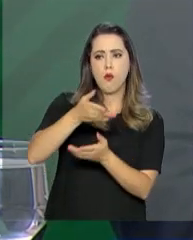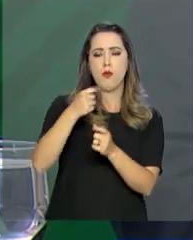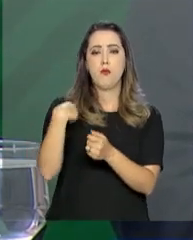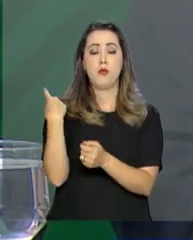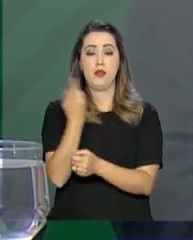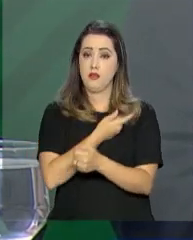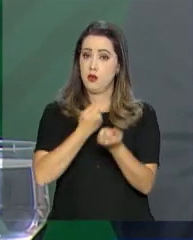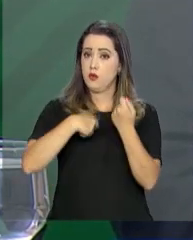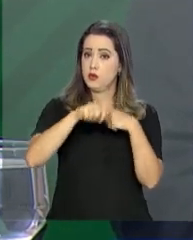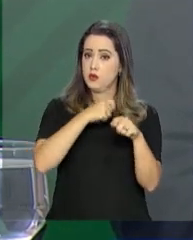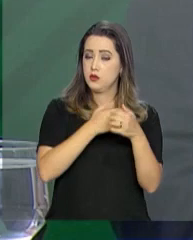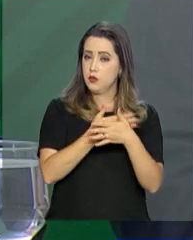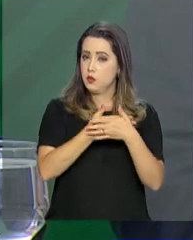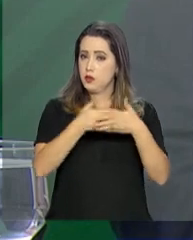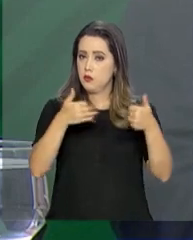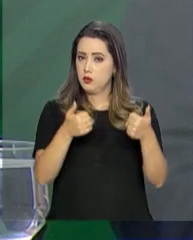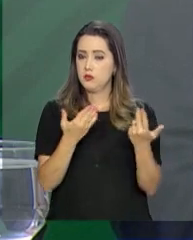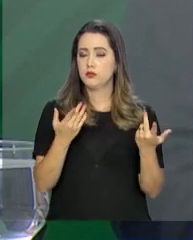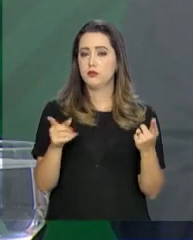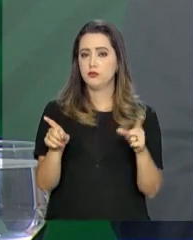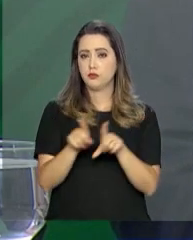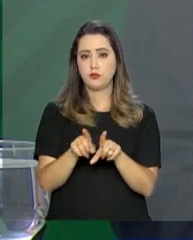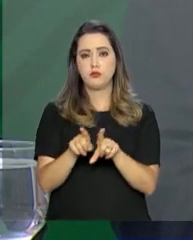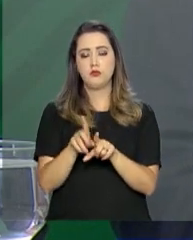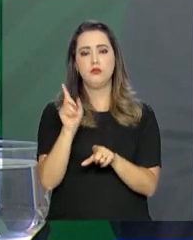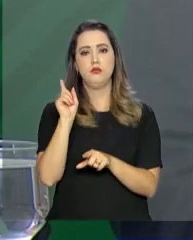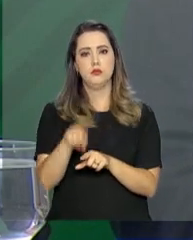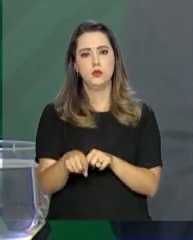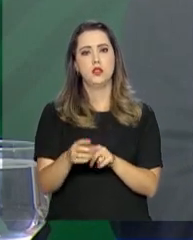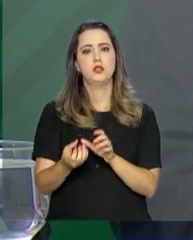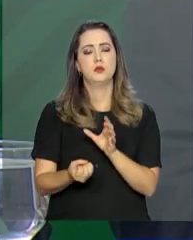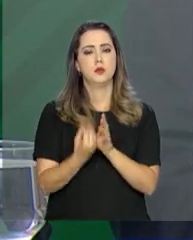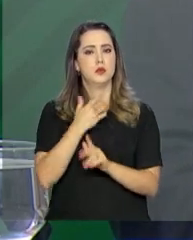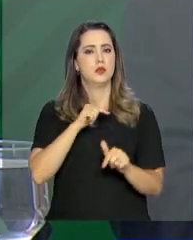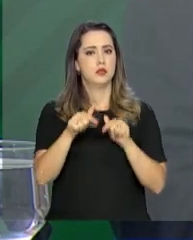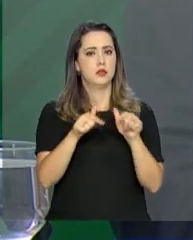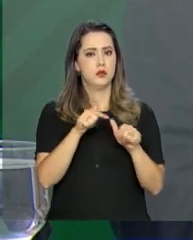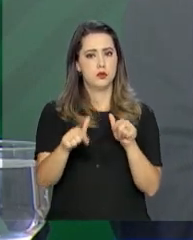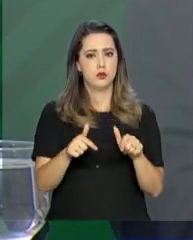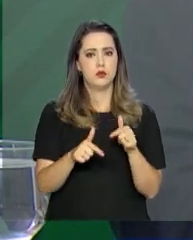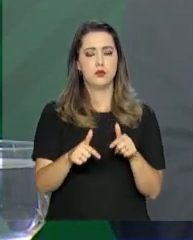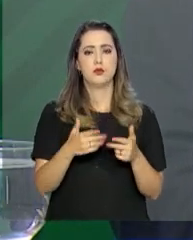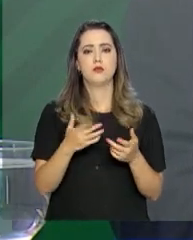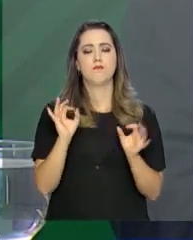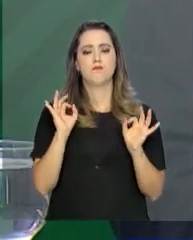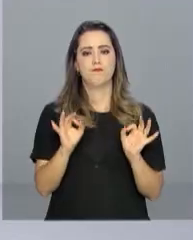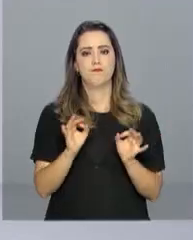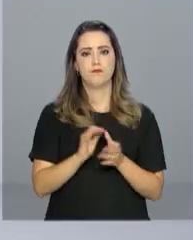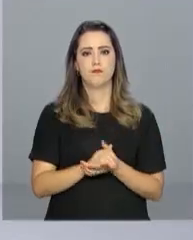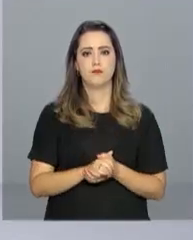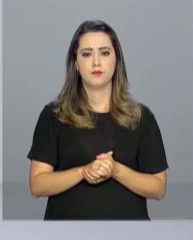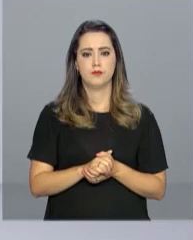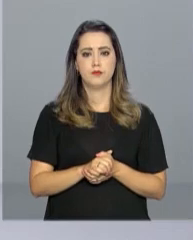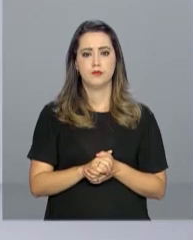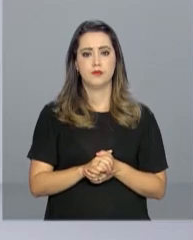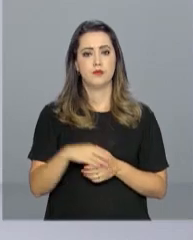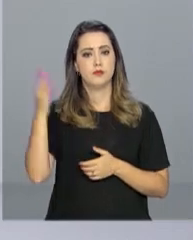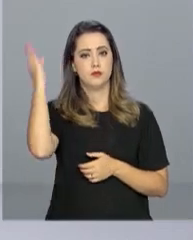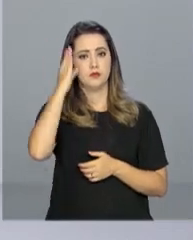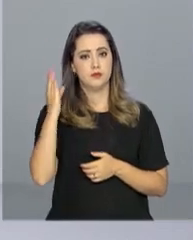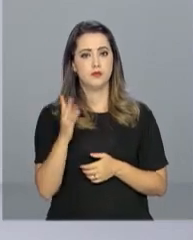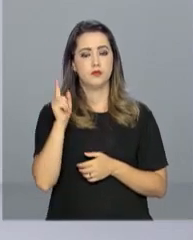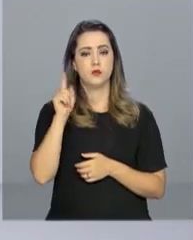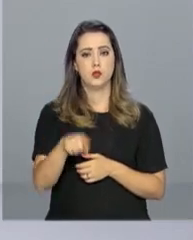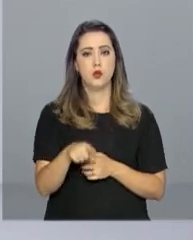e, naturalmente, para a garantia de postos de trabalho de qualidade. O Brasil